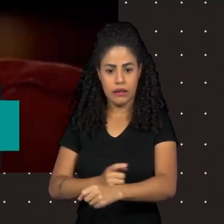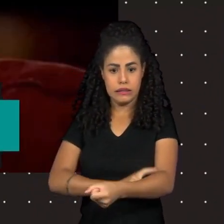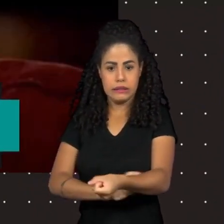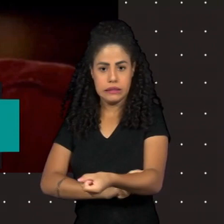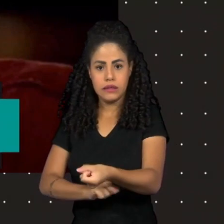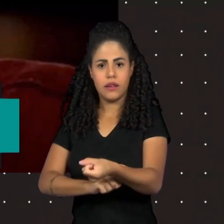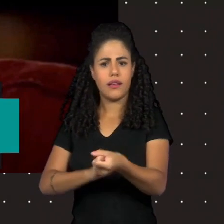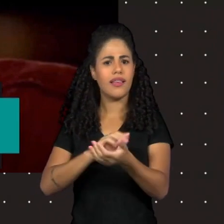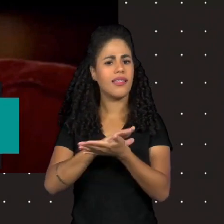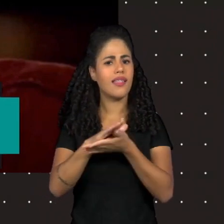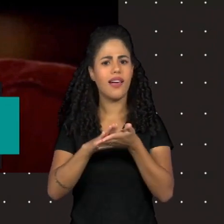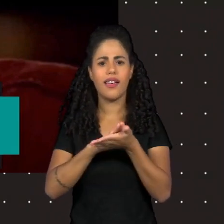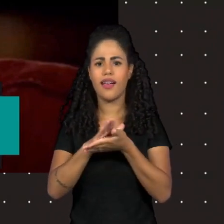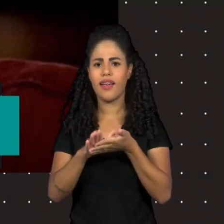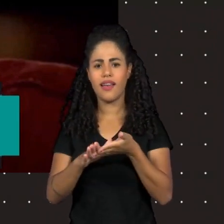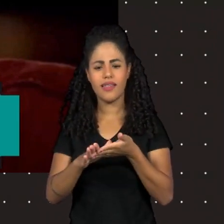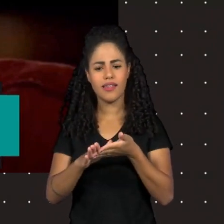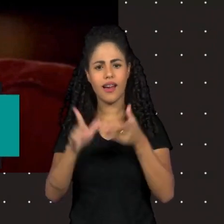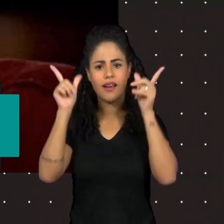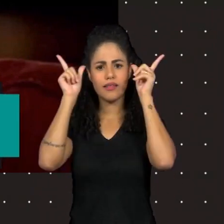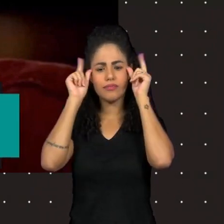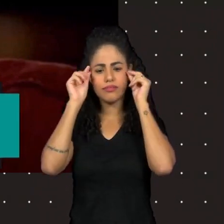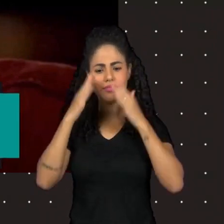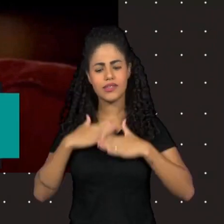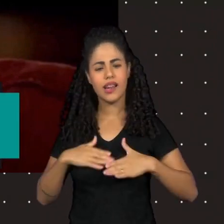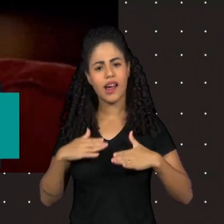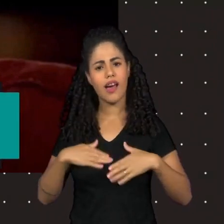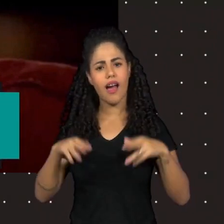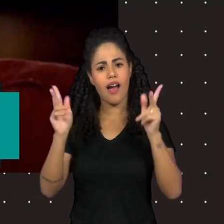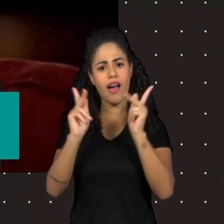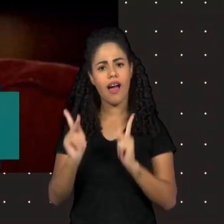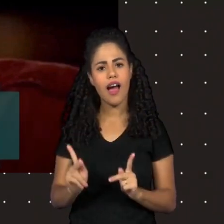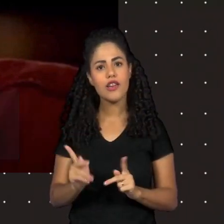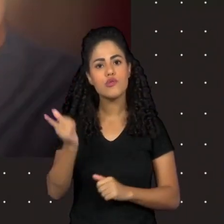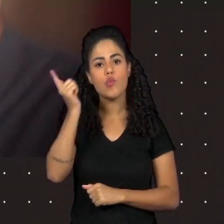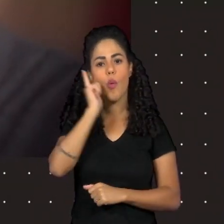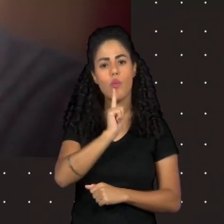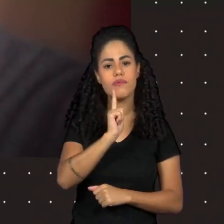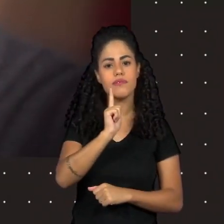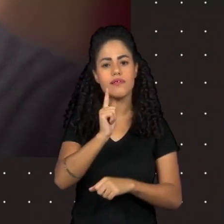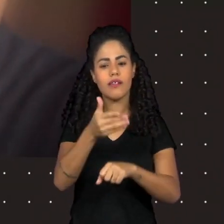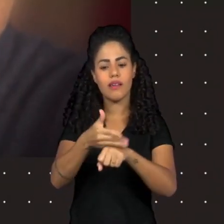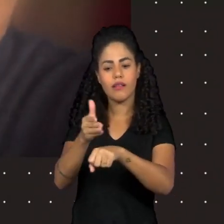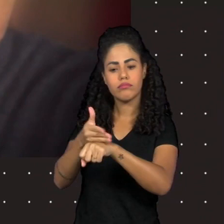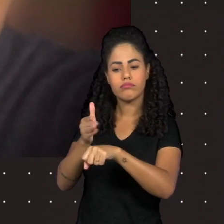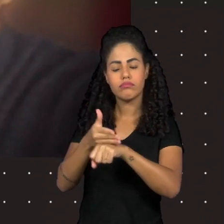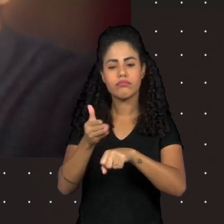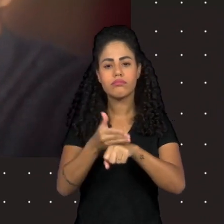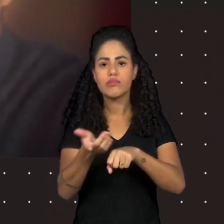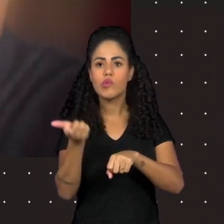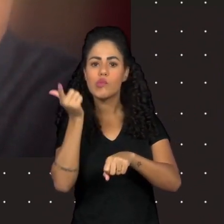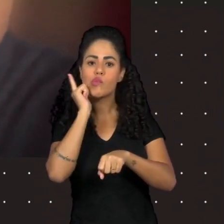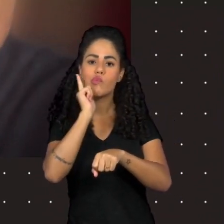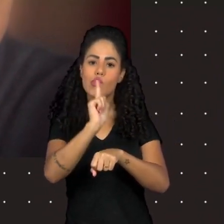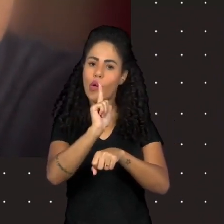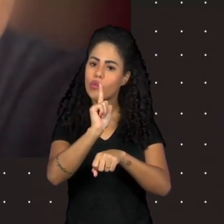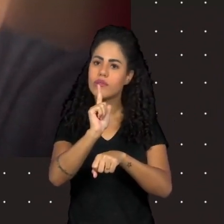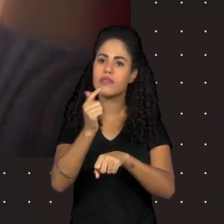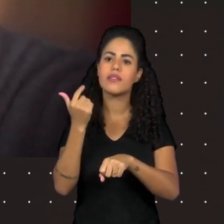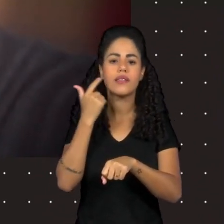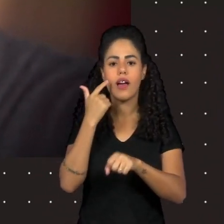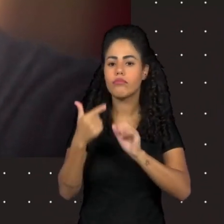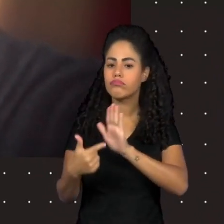nossos ensaios tinha bastante improvisação. E numa improvisação é